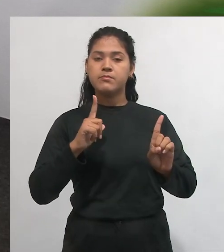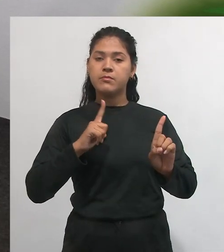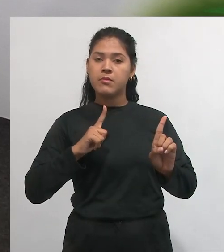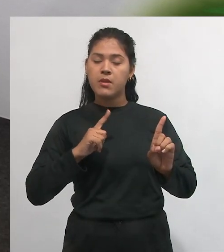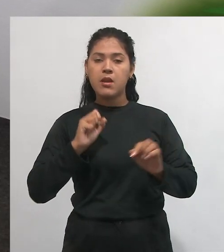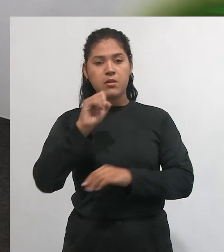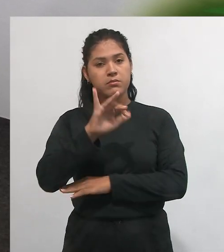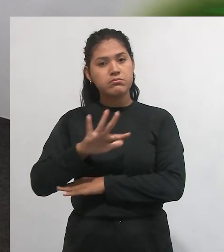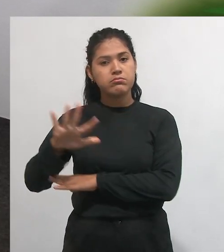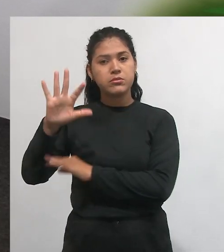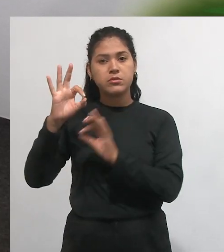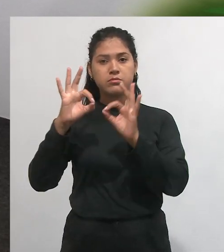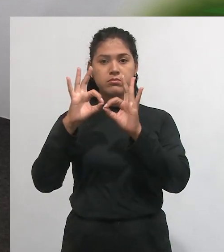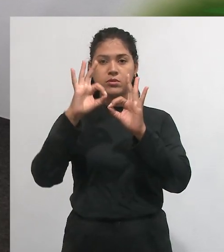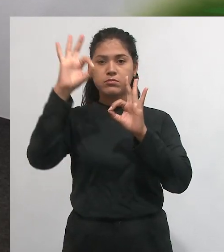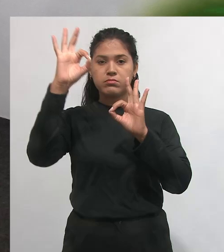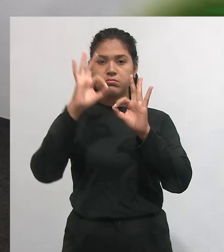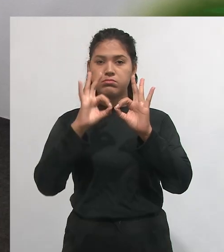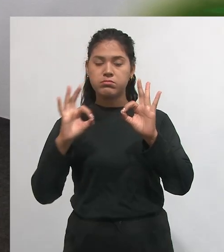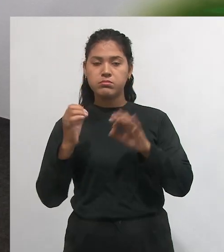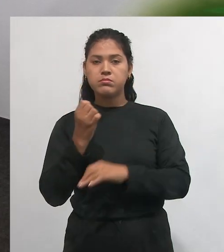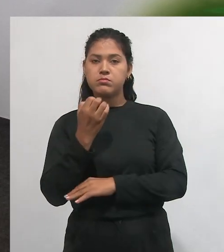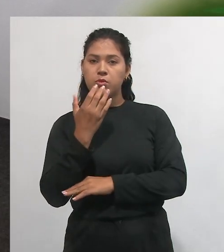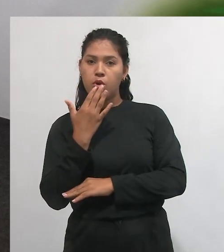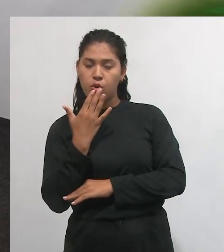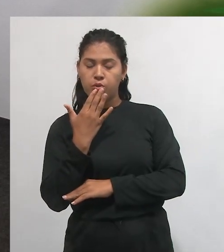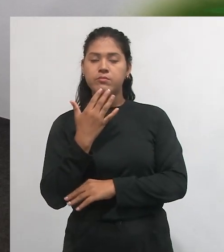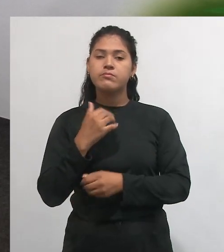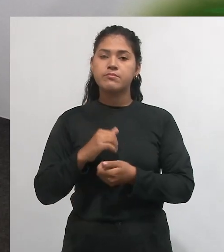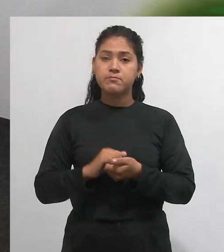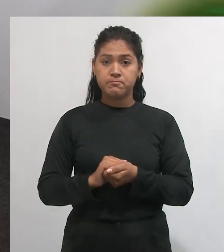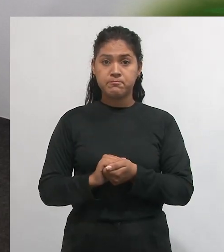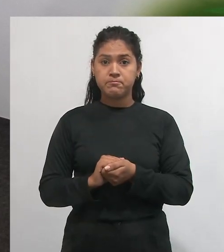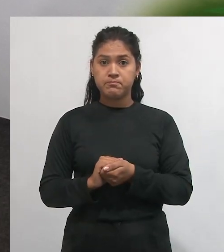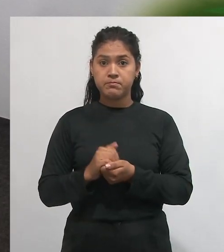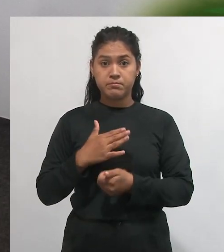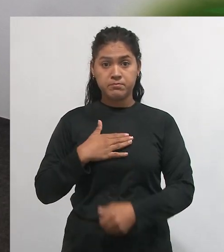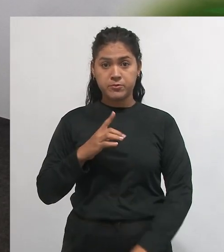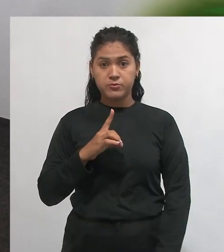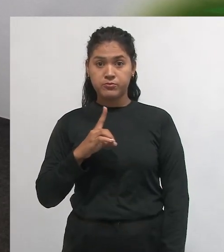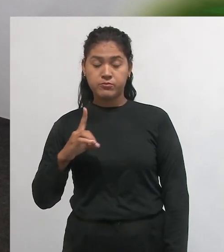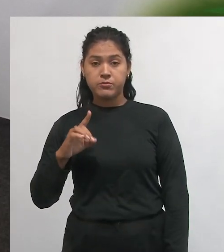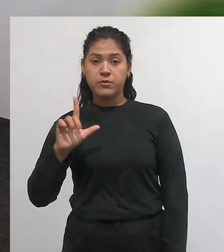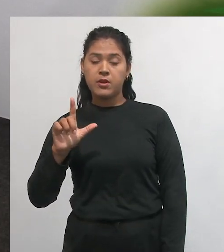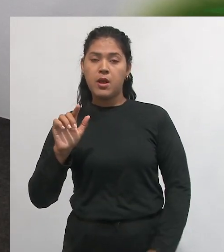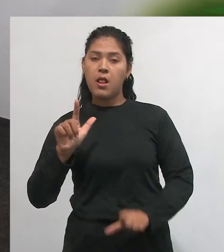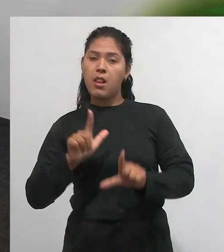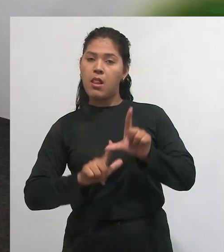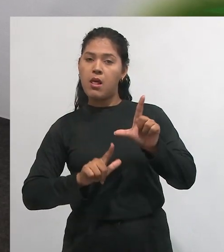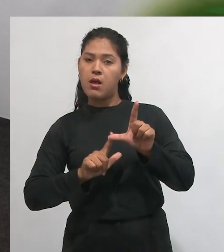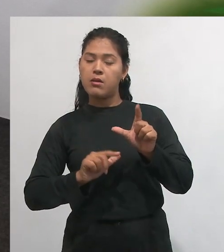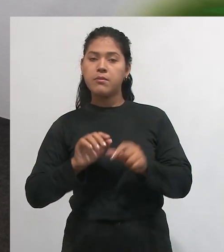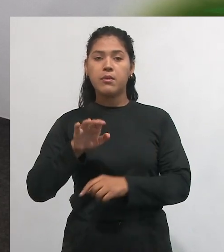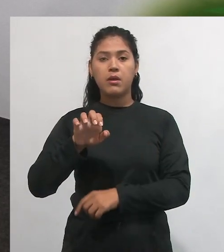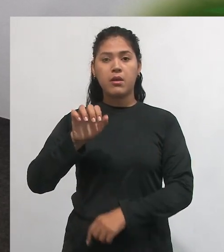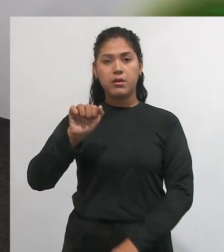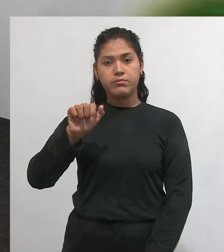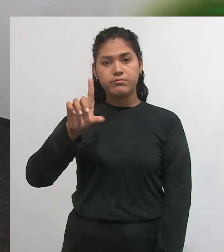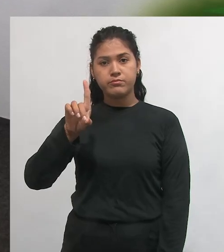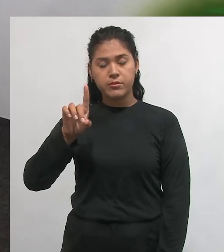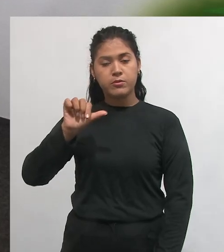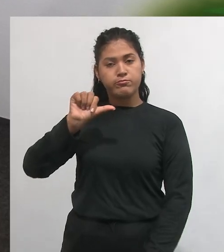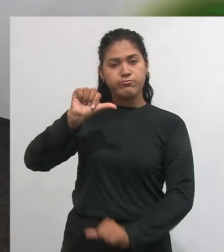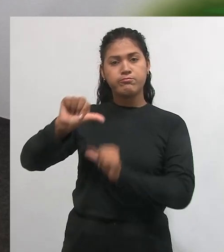interligado com pontos. À minha direita há dizeres bem explícitos dizendo